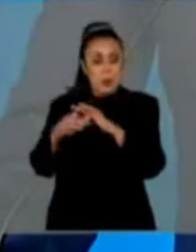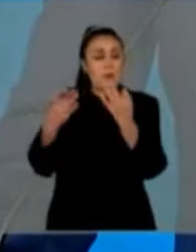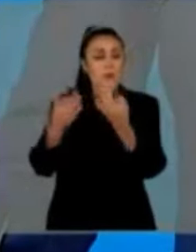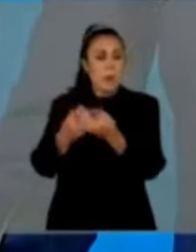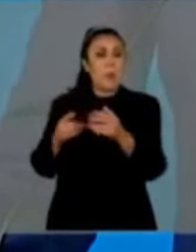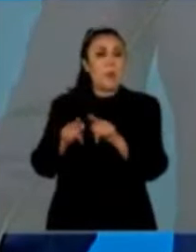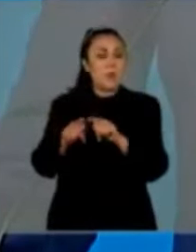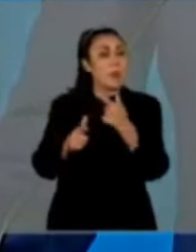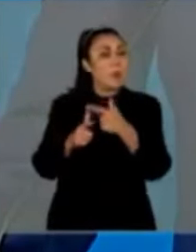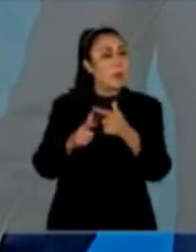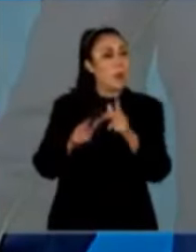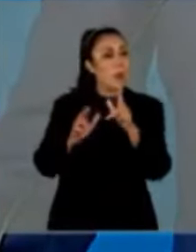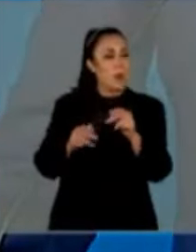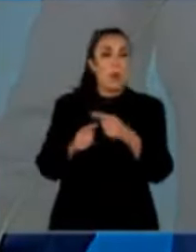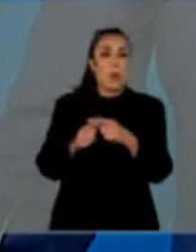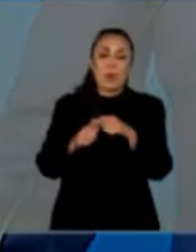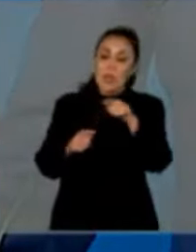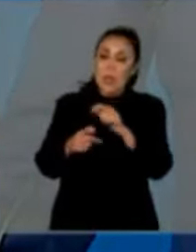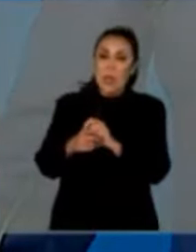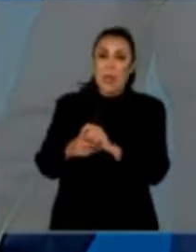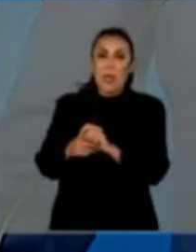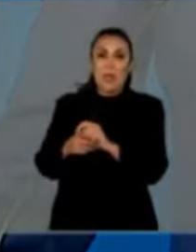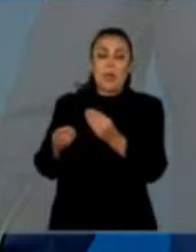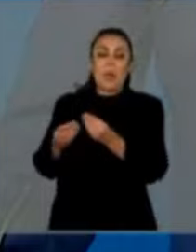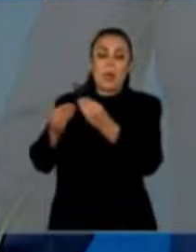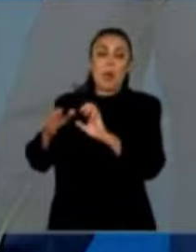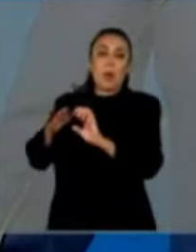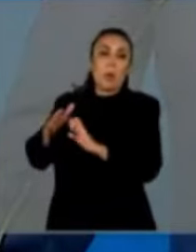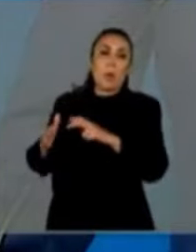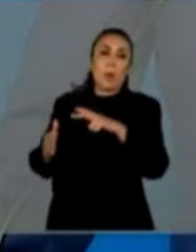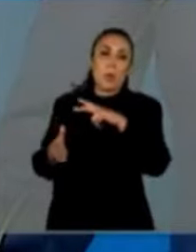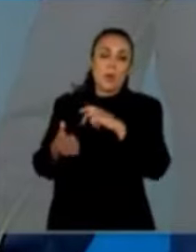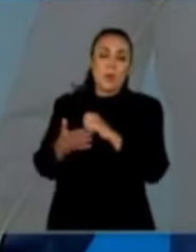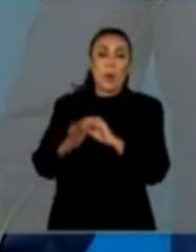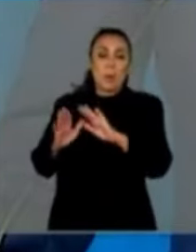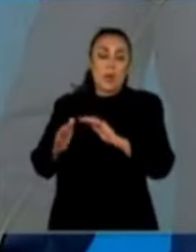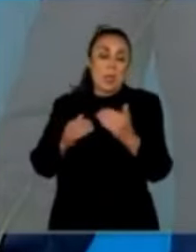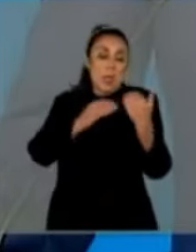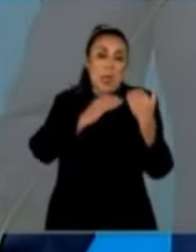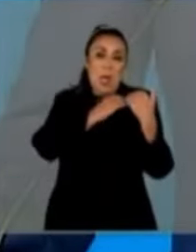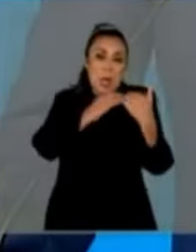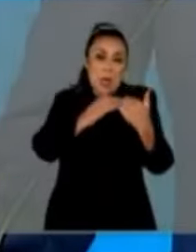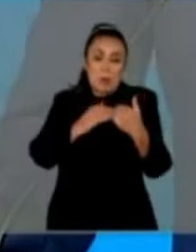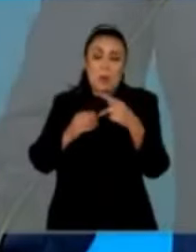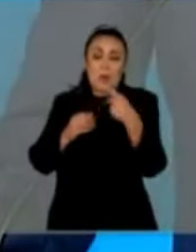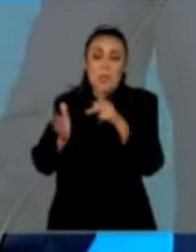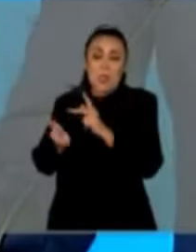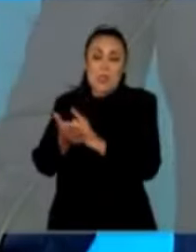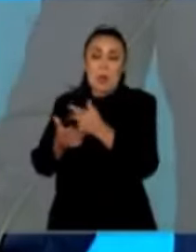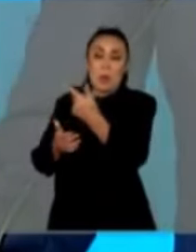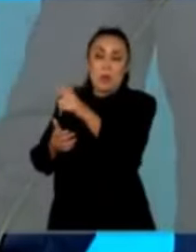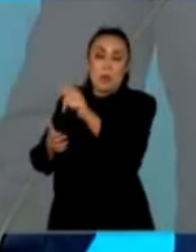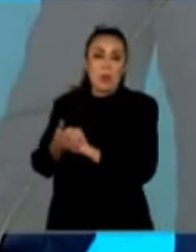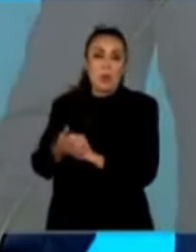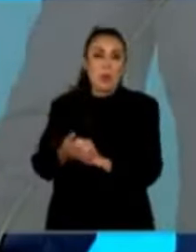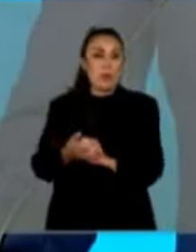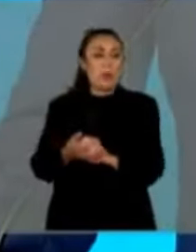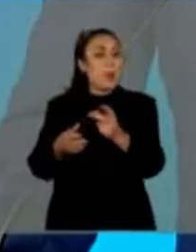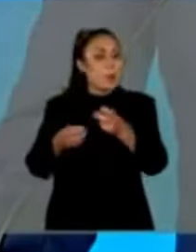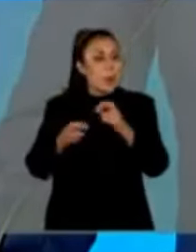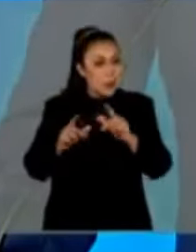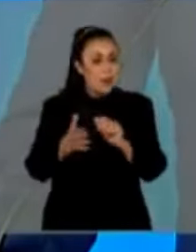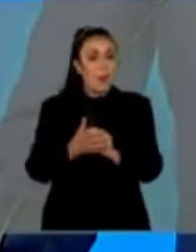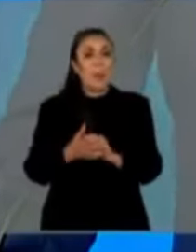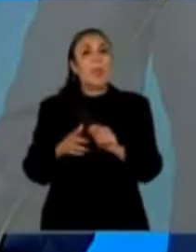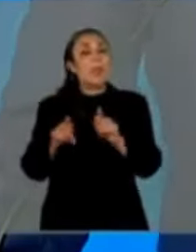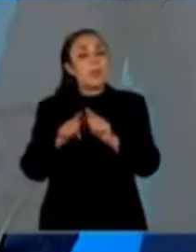privatizou aí depois joga a culpa nos outros sempre a culpa é dos outros vocês percebem Qual é o método em relação a moradia a